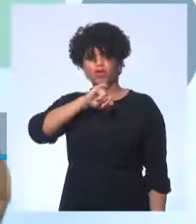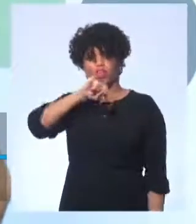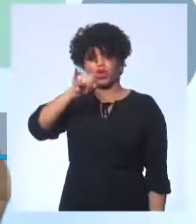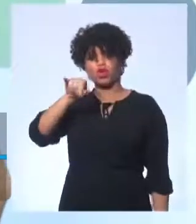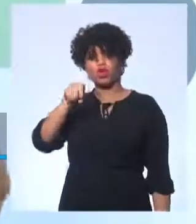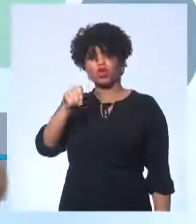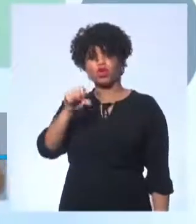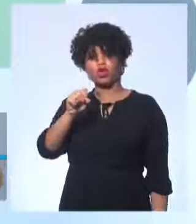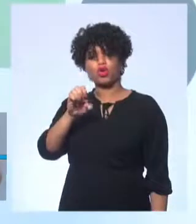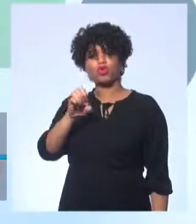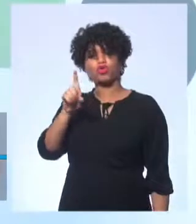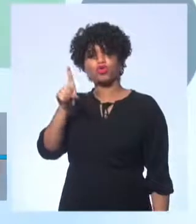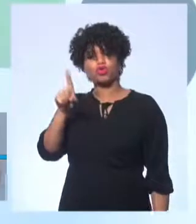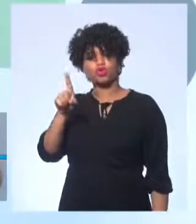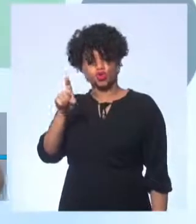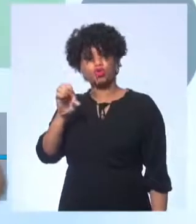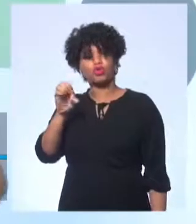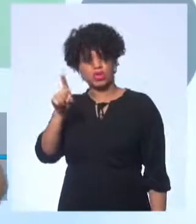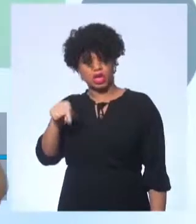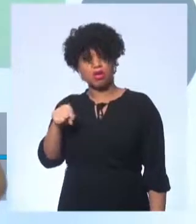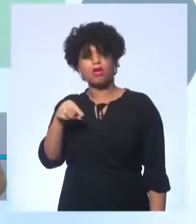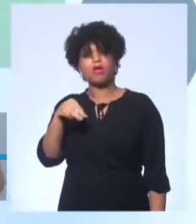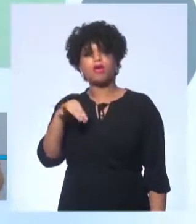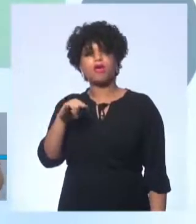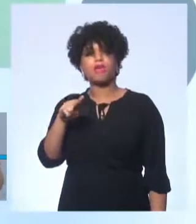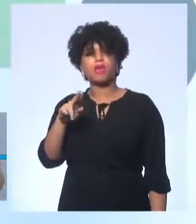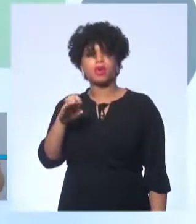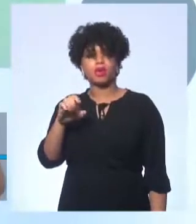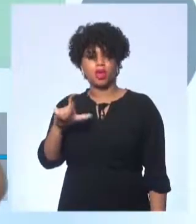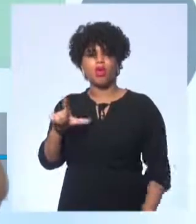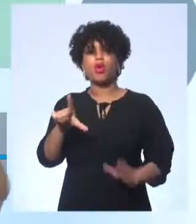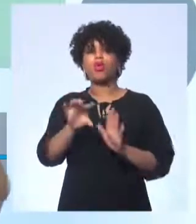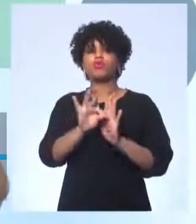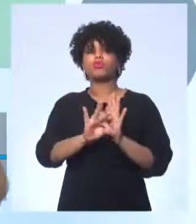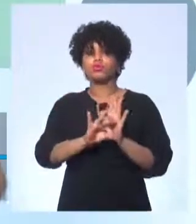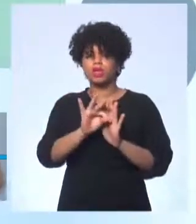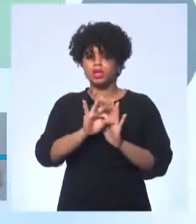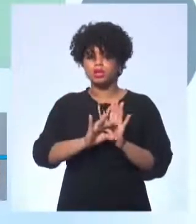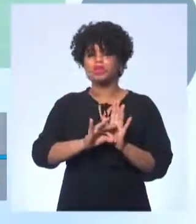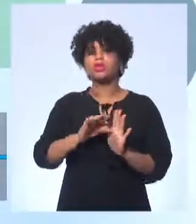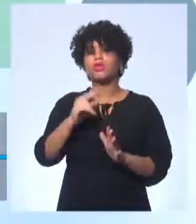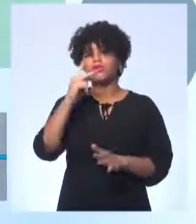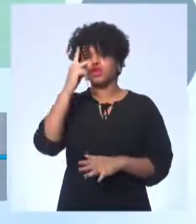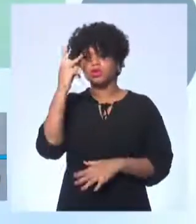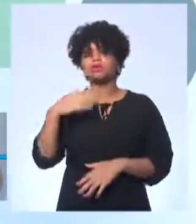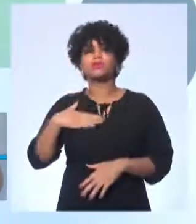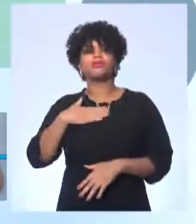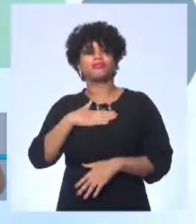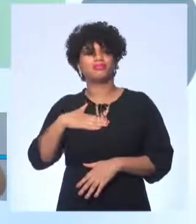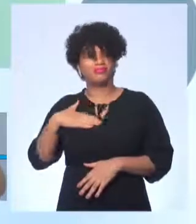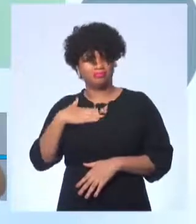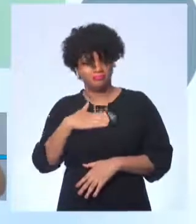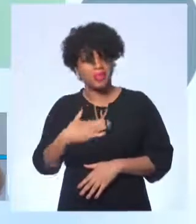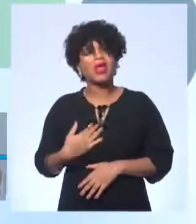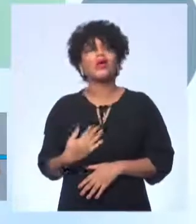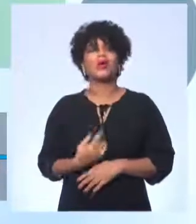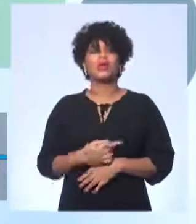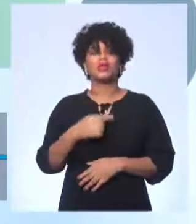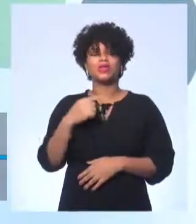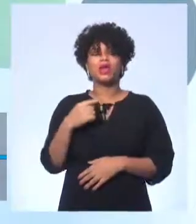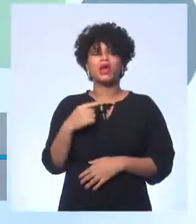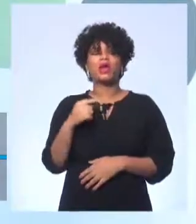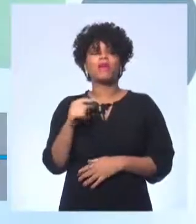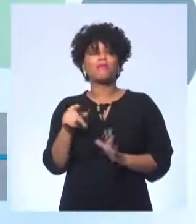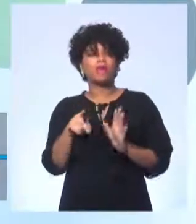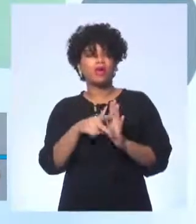da Universidade de São Paulo. É um texto muito lido por músicos interessados em filosofia, que se chama O Som e o